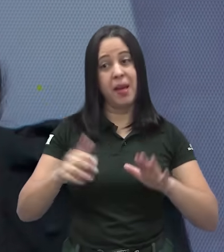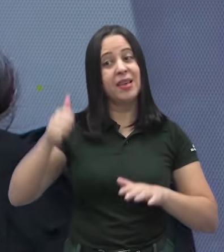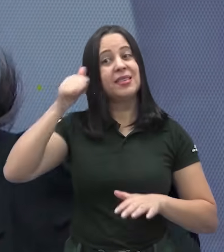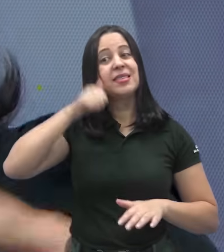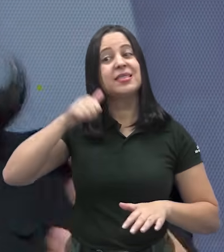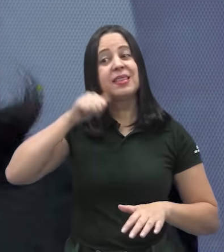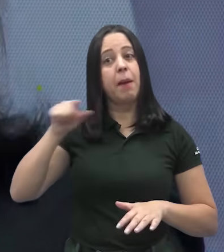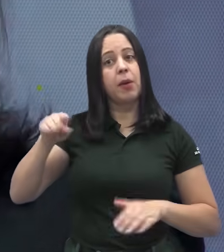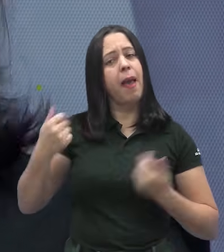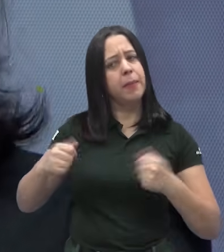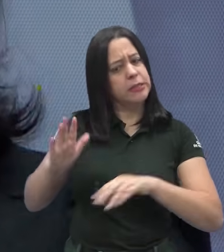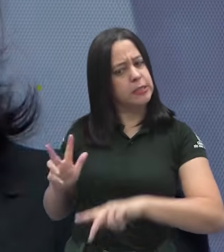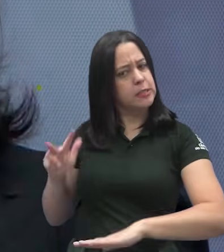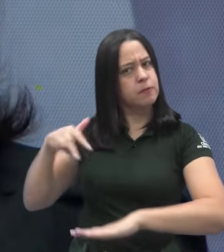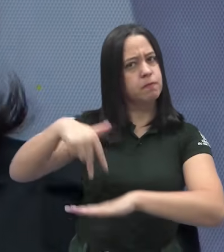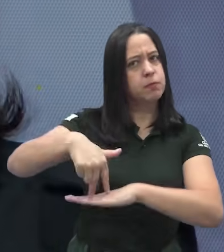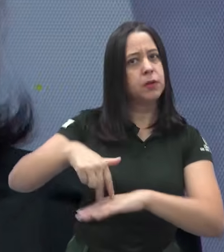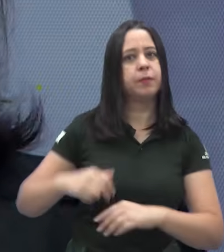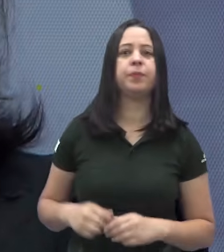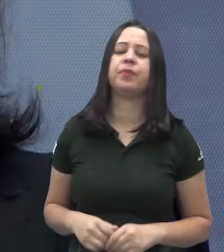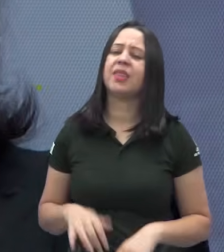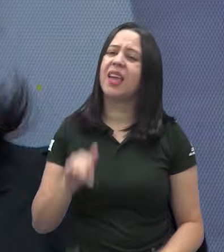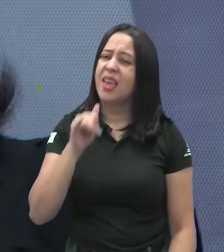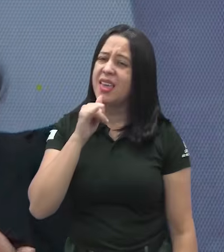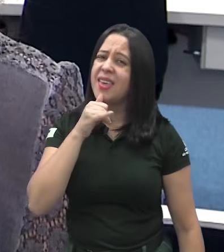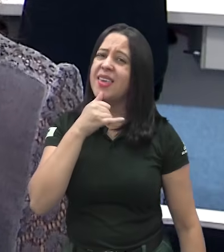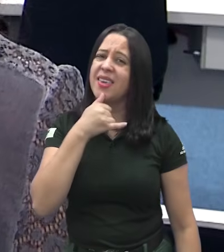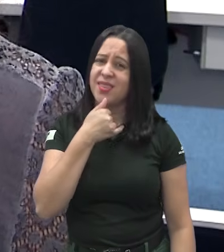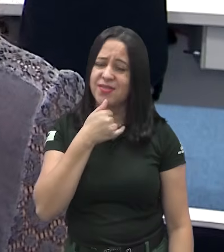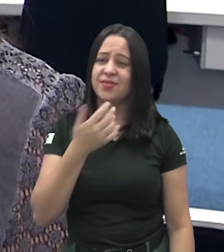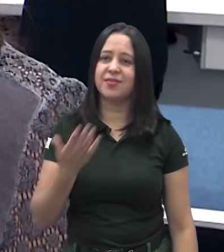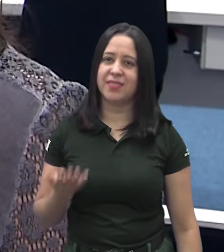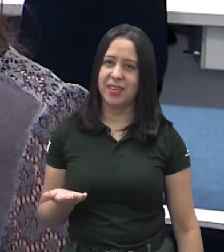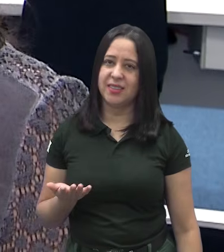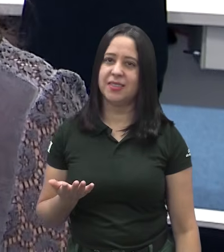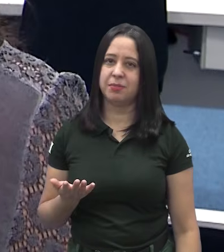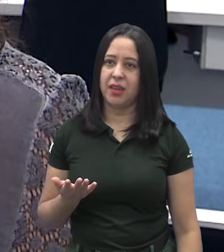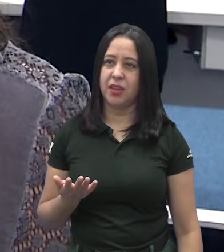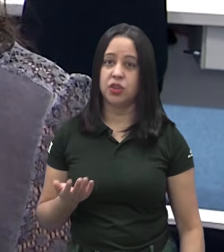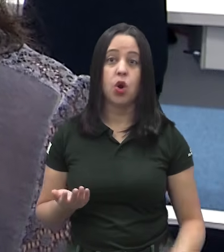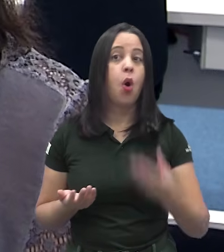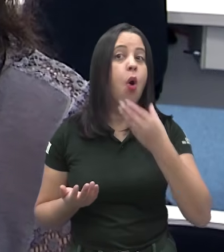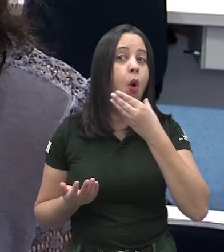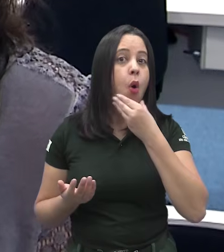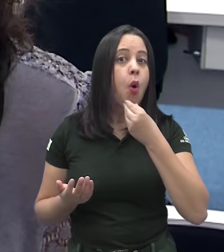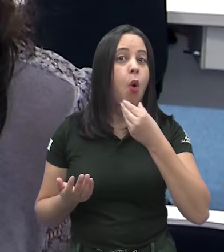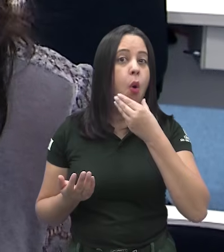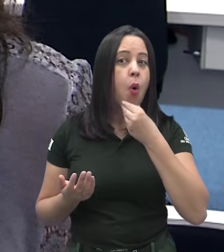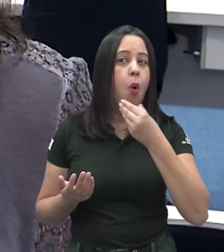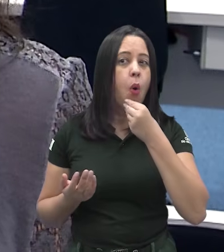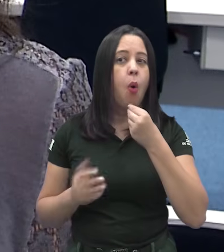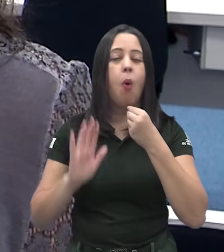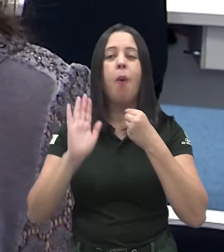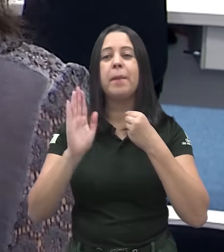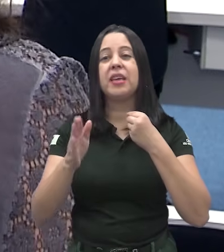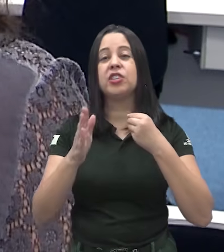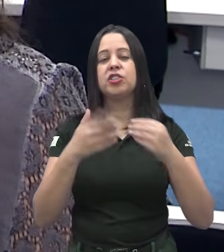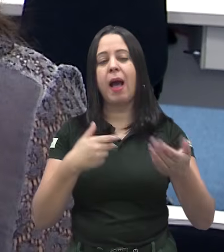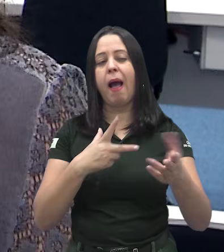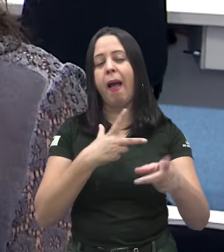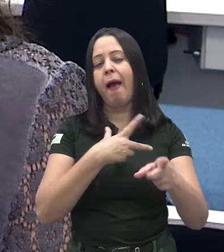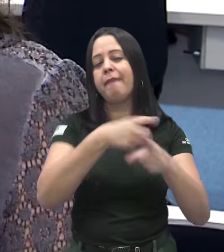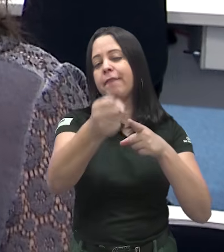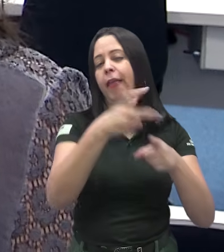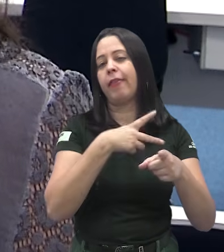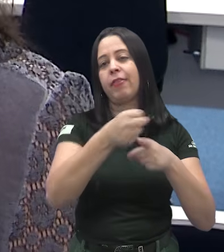as mulheres devem ocupar seus espaços políticos. Infelizmente, essa força que muitos homens têm para se